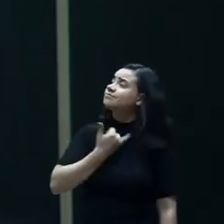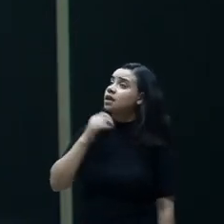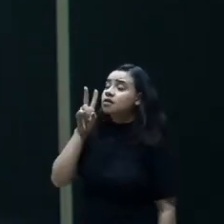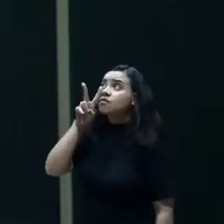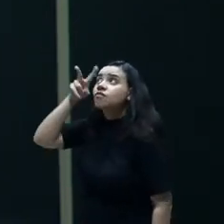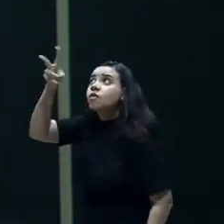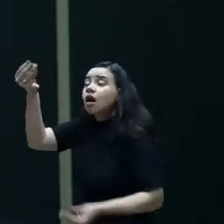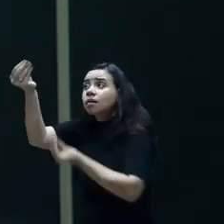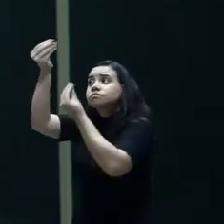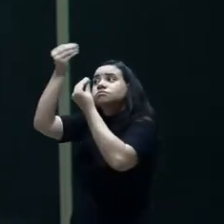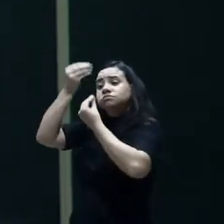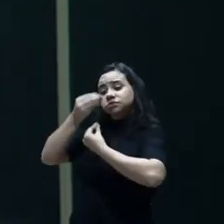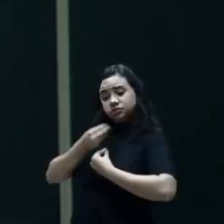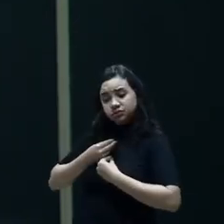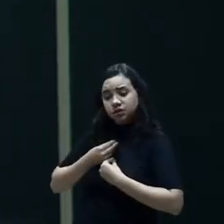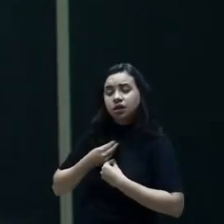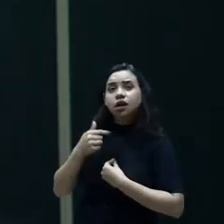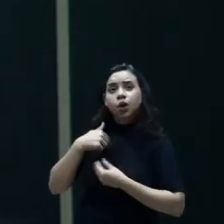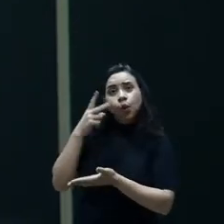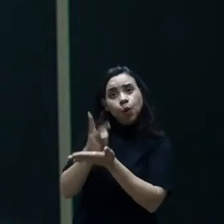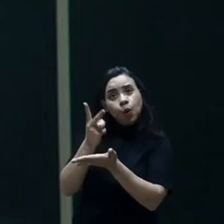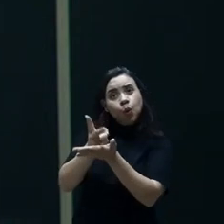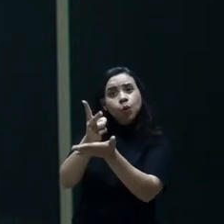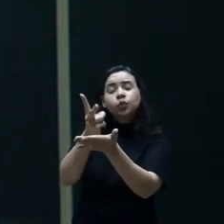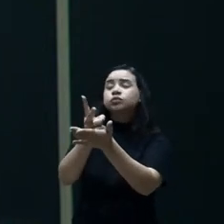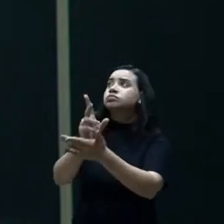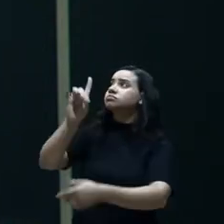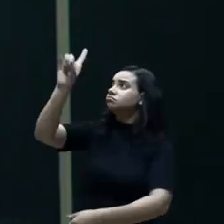força para continuar essa caminhada na sua palavra.